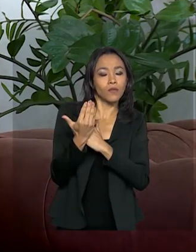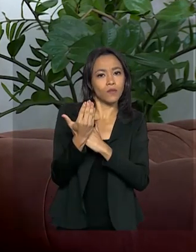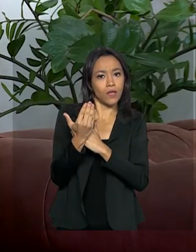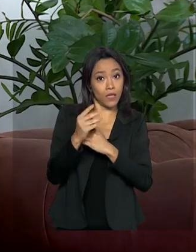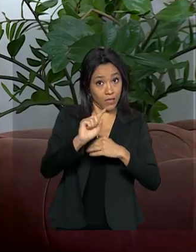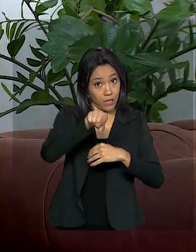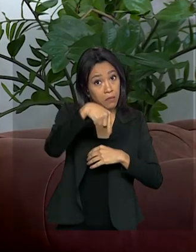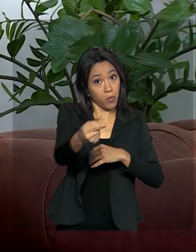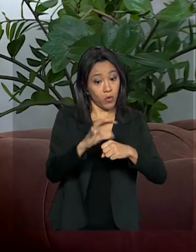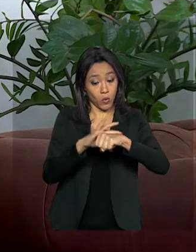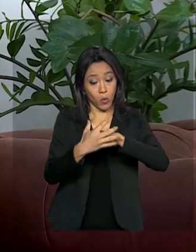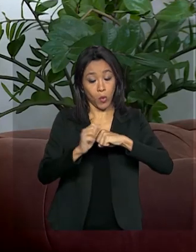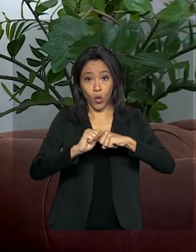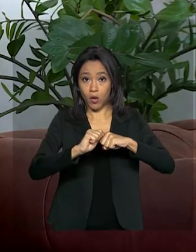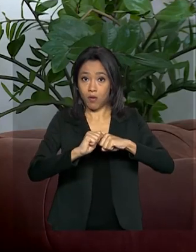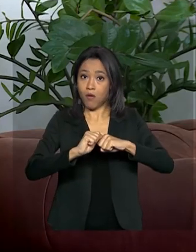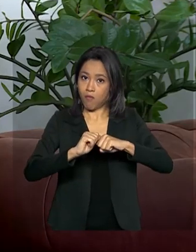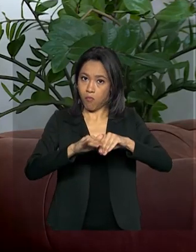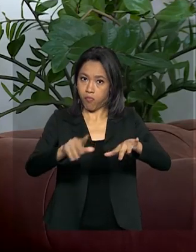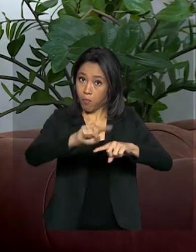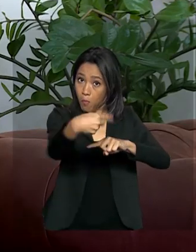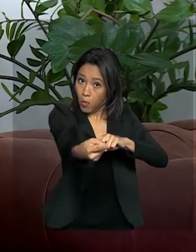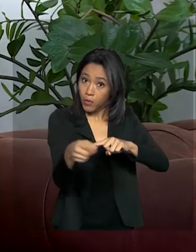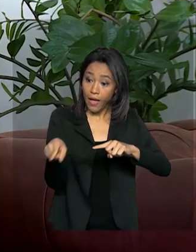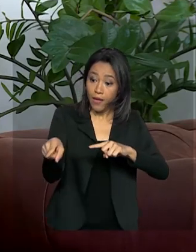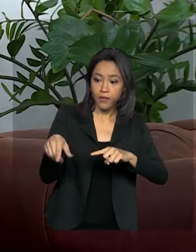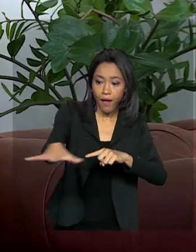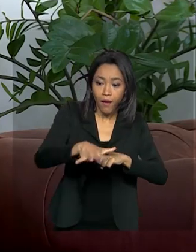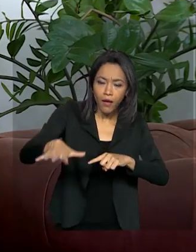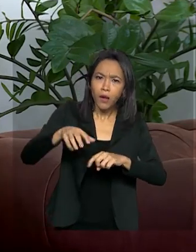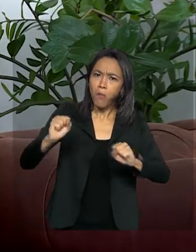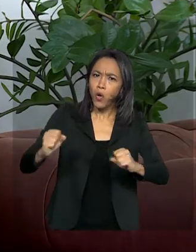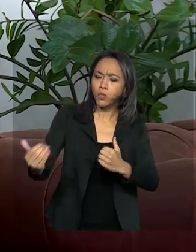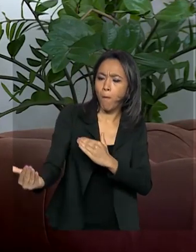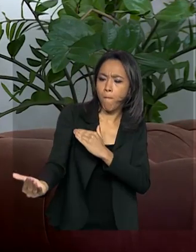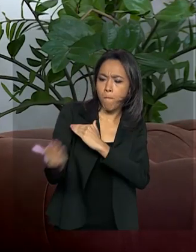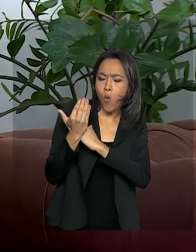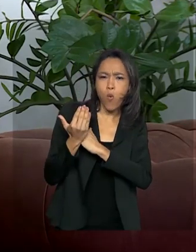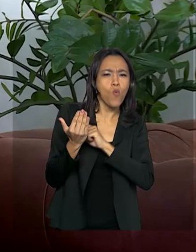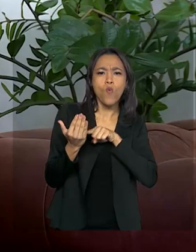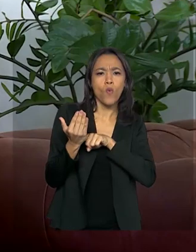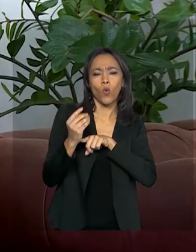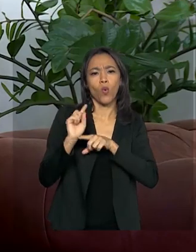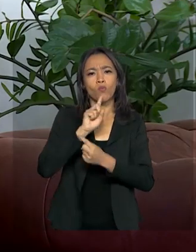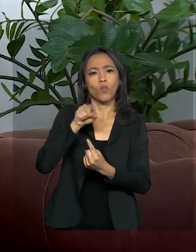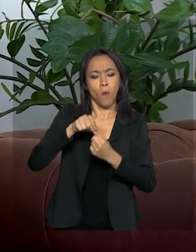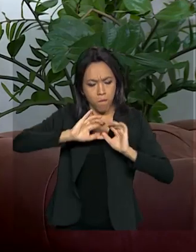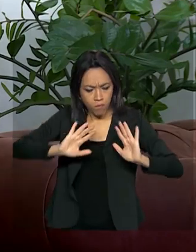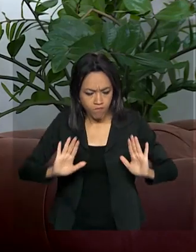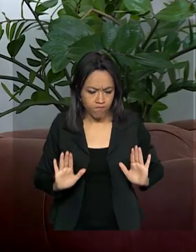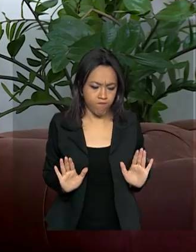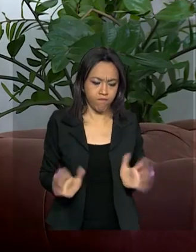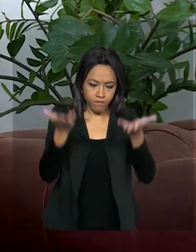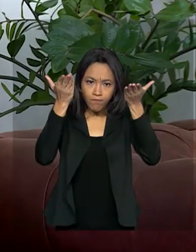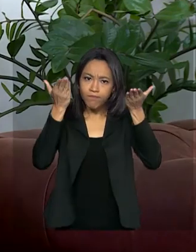coronavírus essa é uma atividade que o brasil sabe que vai ser o motor dessa dessa